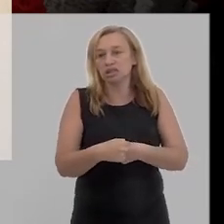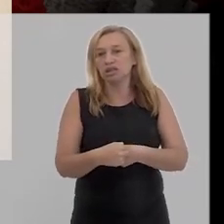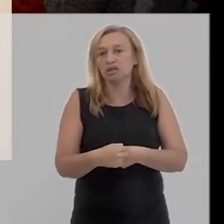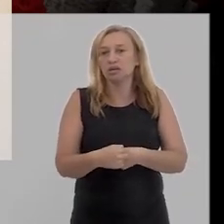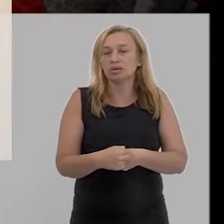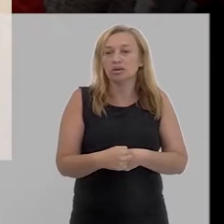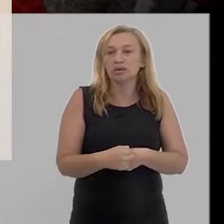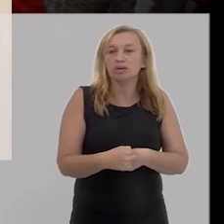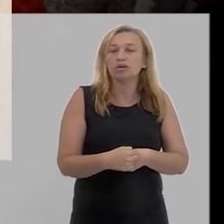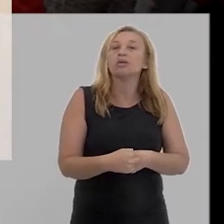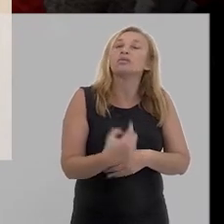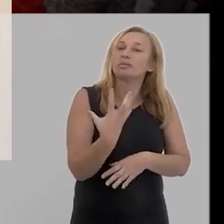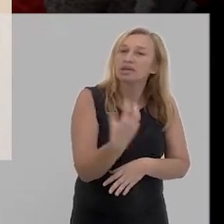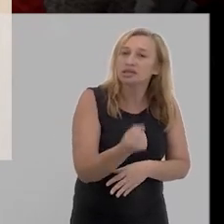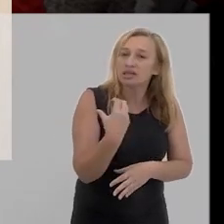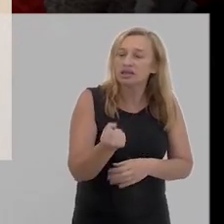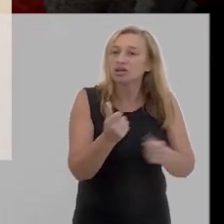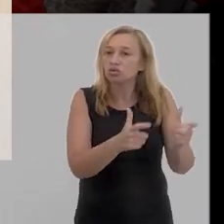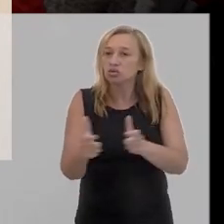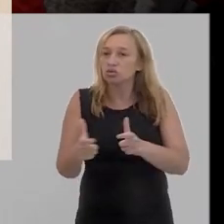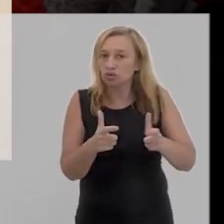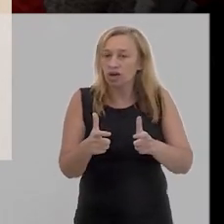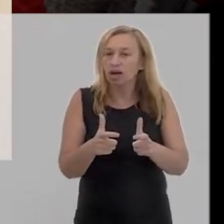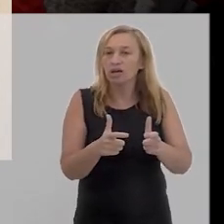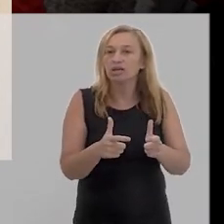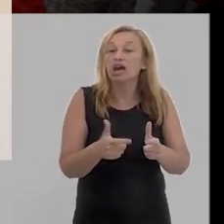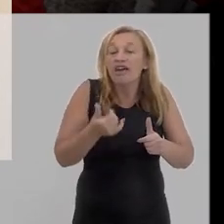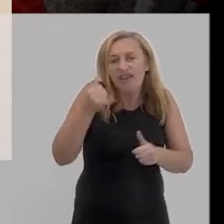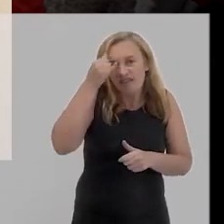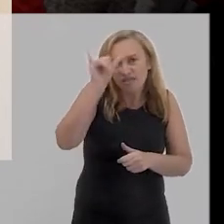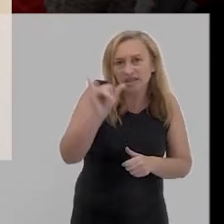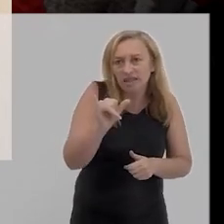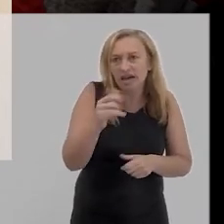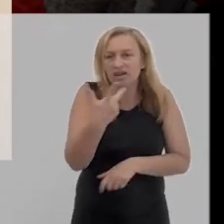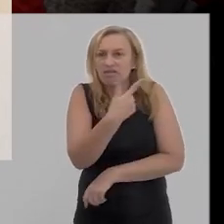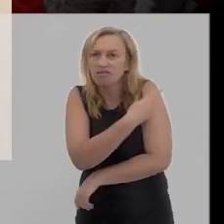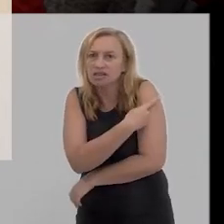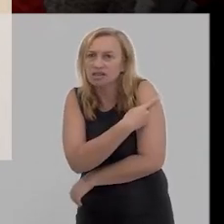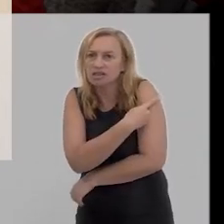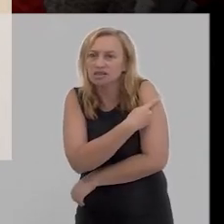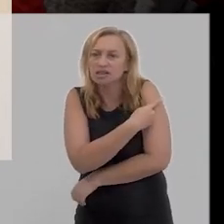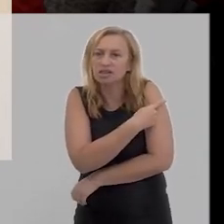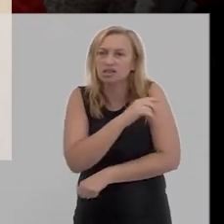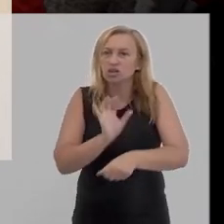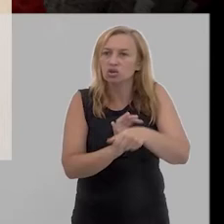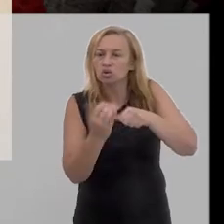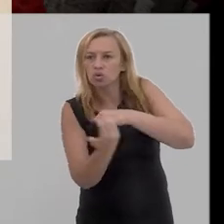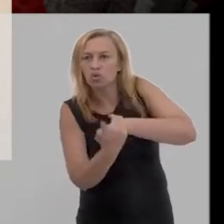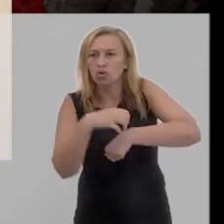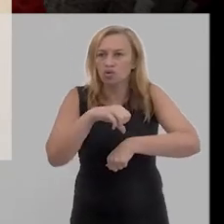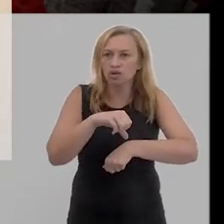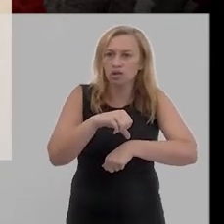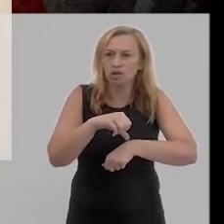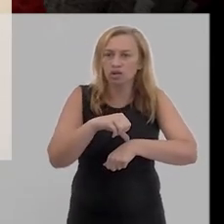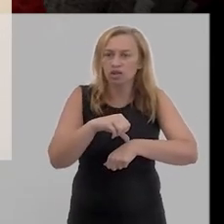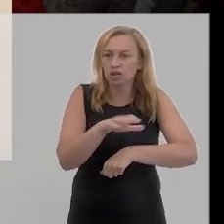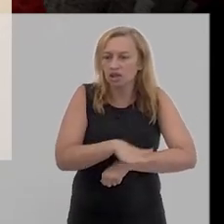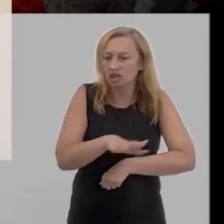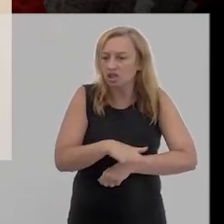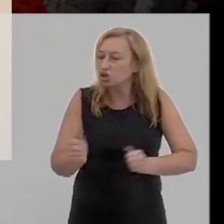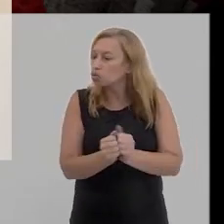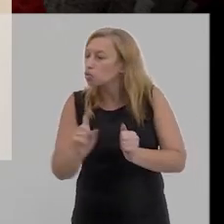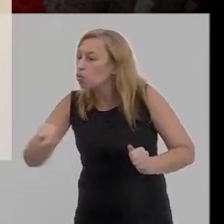na dependência das suas condições locais de evitar fazer a vacina de Covid em crianças junto com